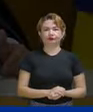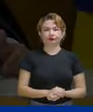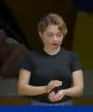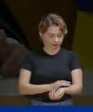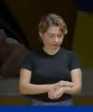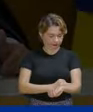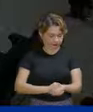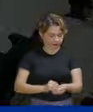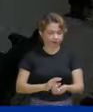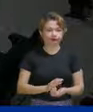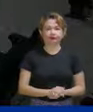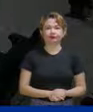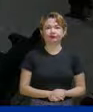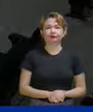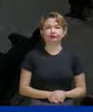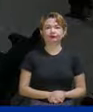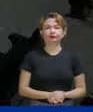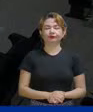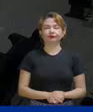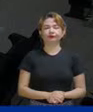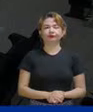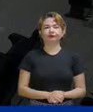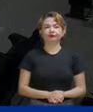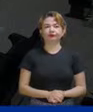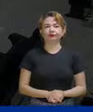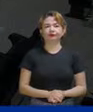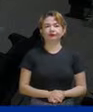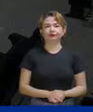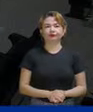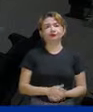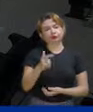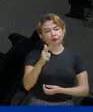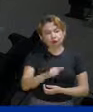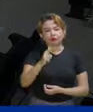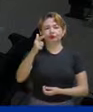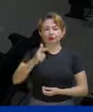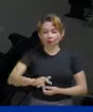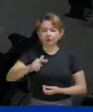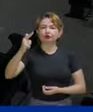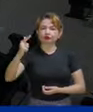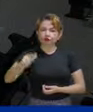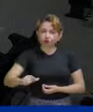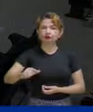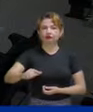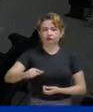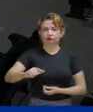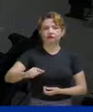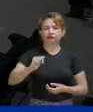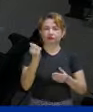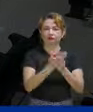verdade, penso só o mérito. Sim. Imagem ampla do plenário.